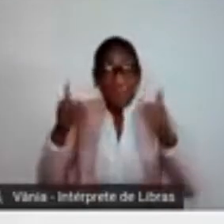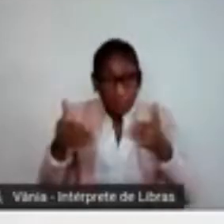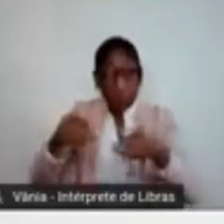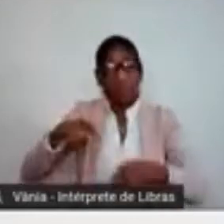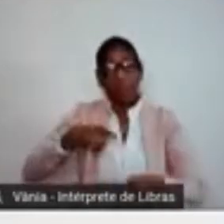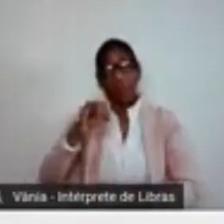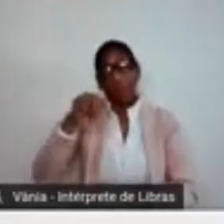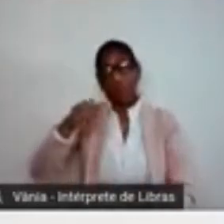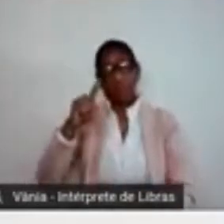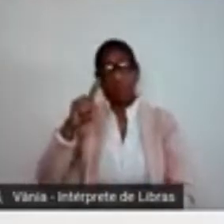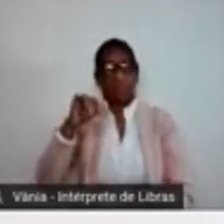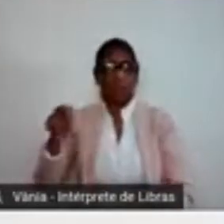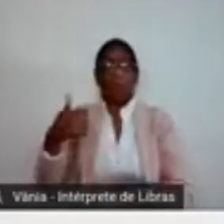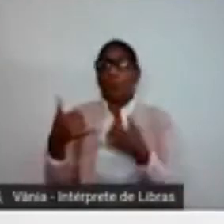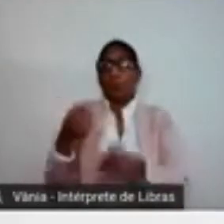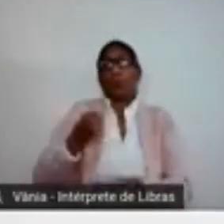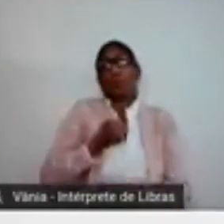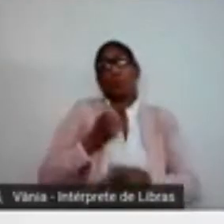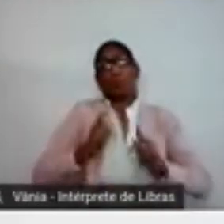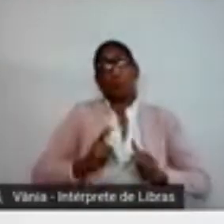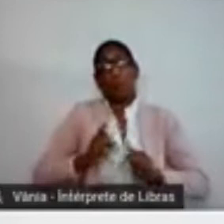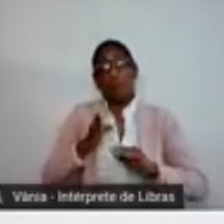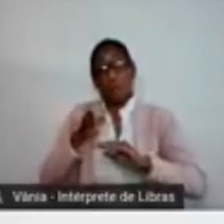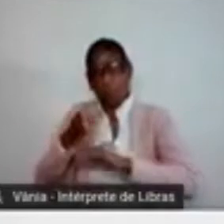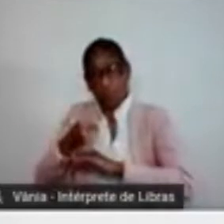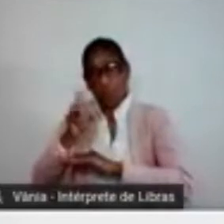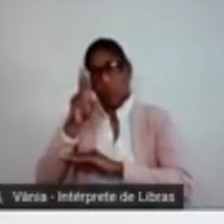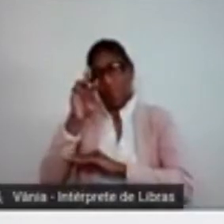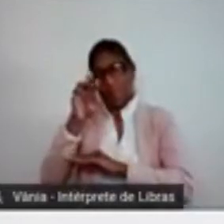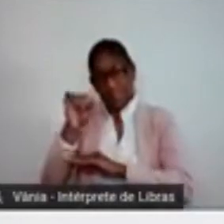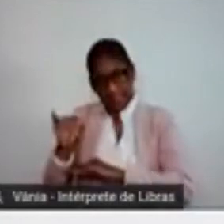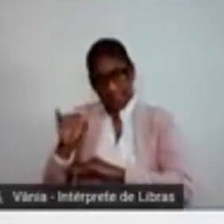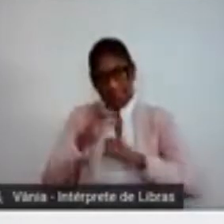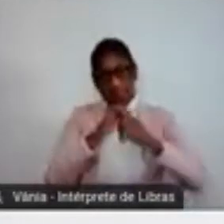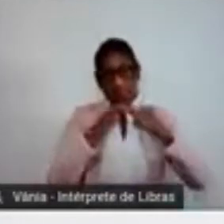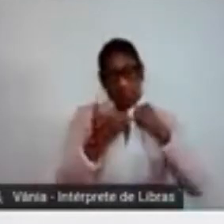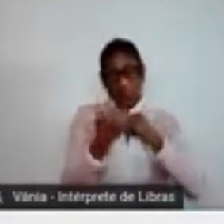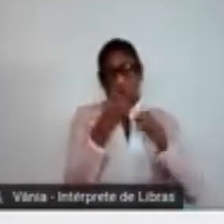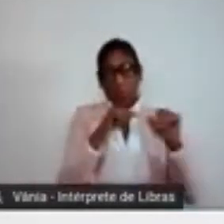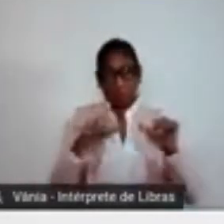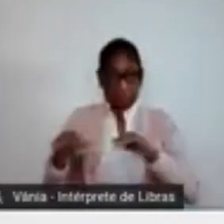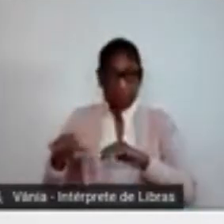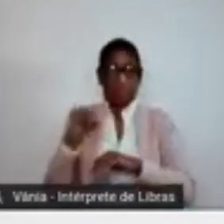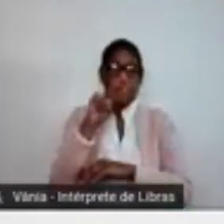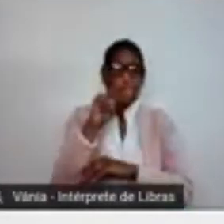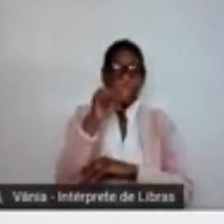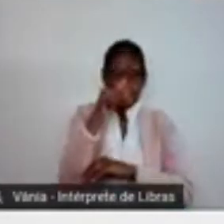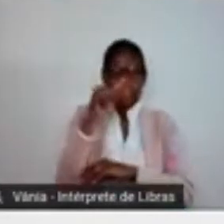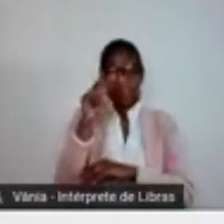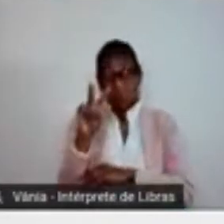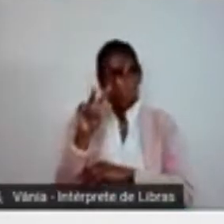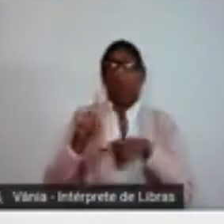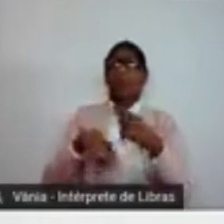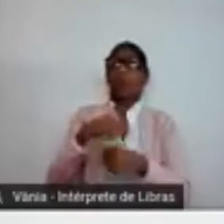importantes, como, por exemplo, o número de internados em leitos de UTI por Covid, tinham sido 82 numa semana, baixou a 78 e agora foram